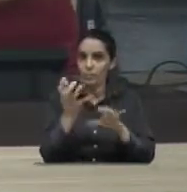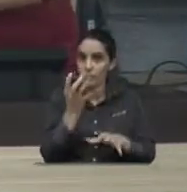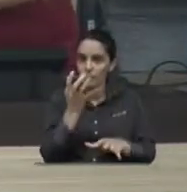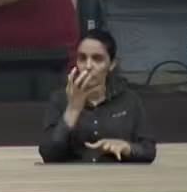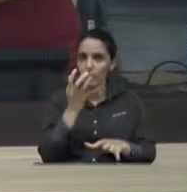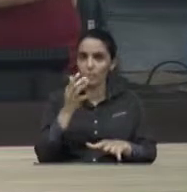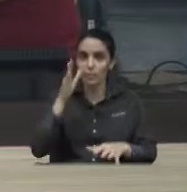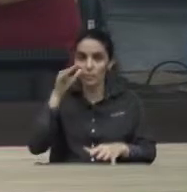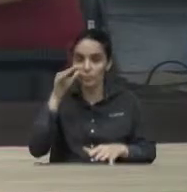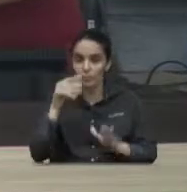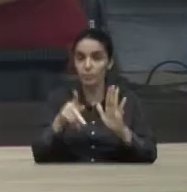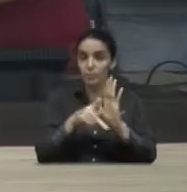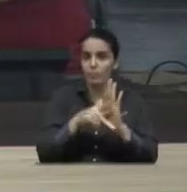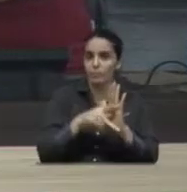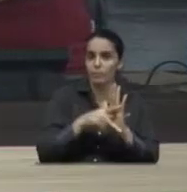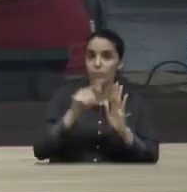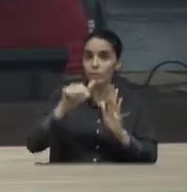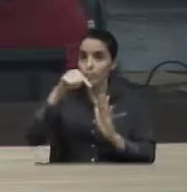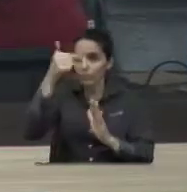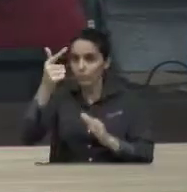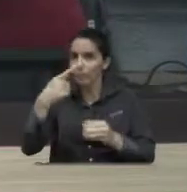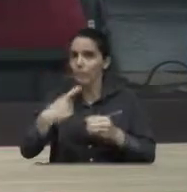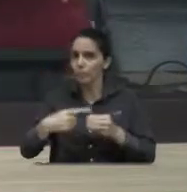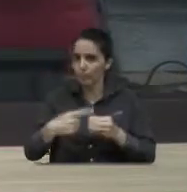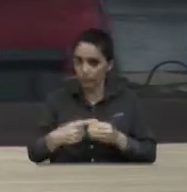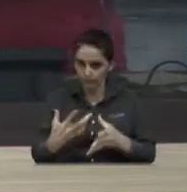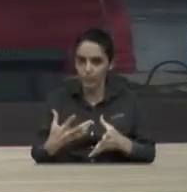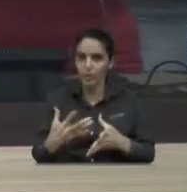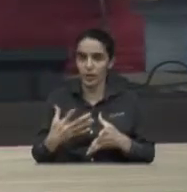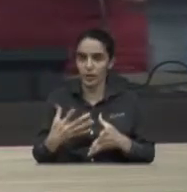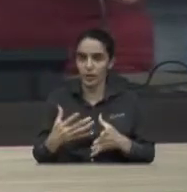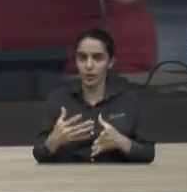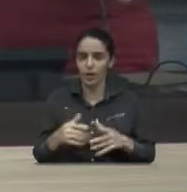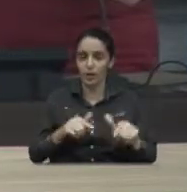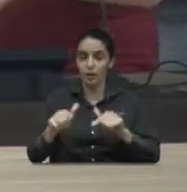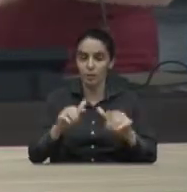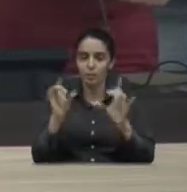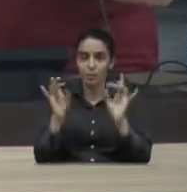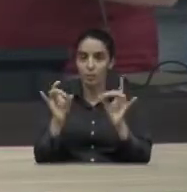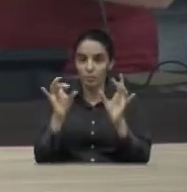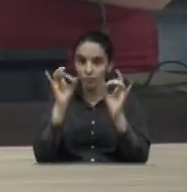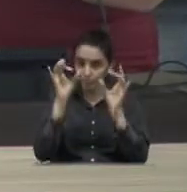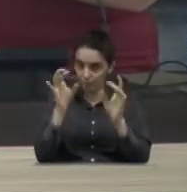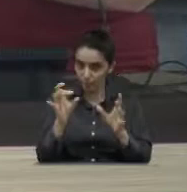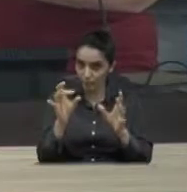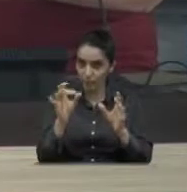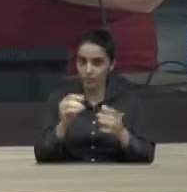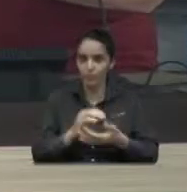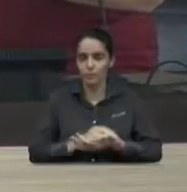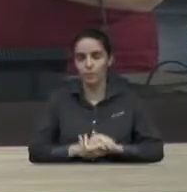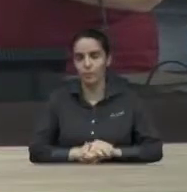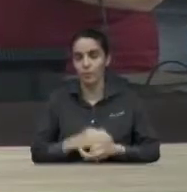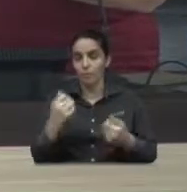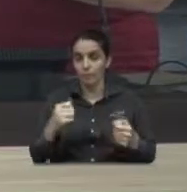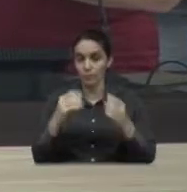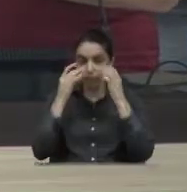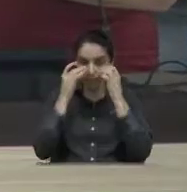colocação que a gente deve sempre ter junto ao Executivo, sempre pensando em todas as